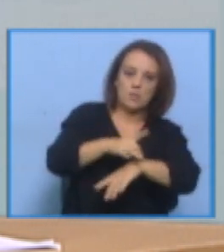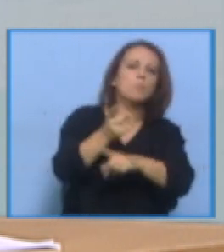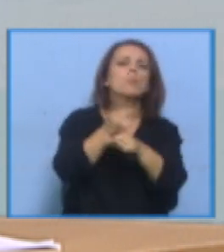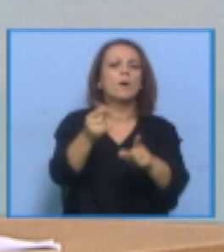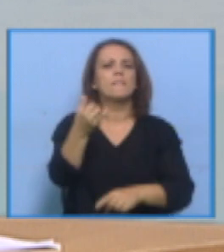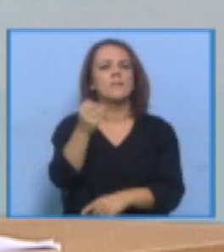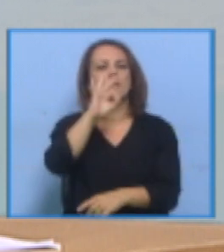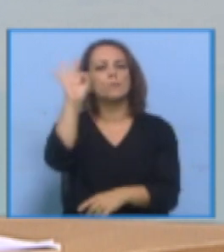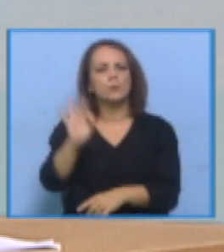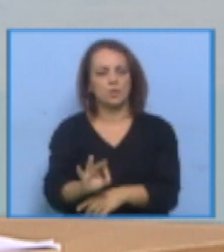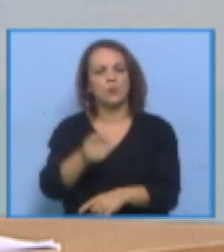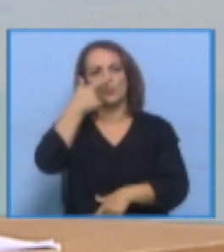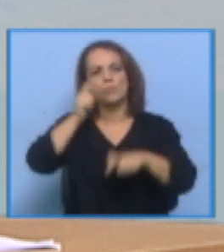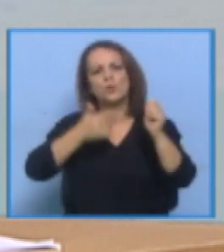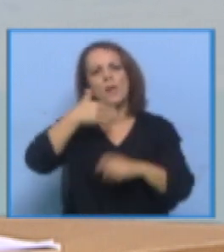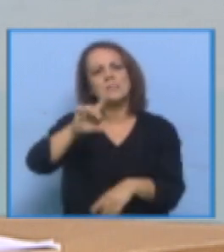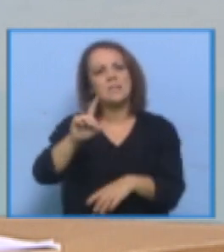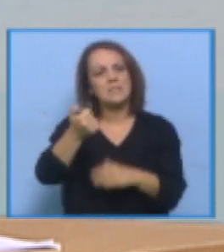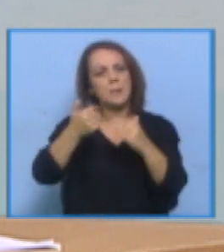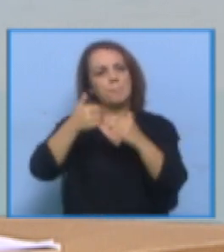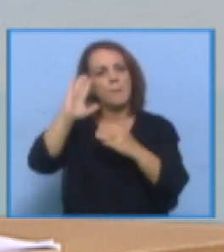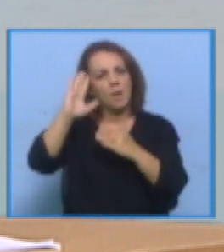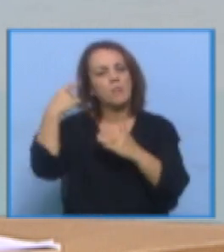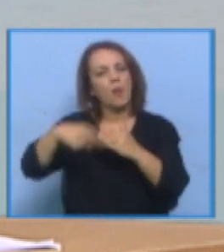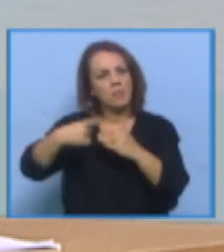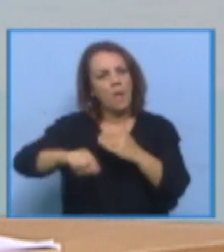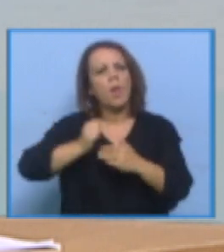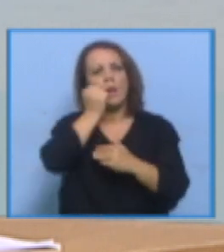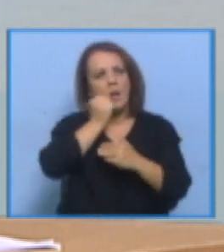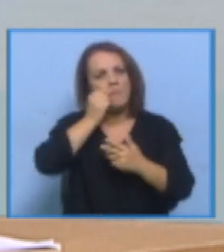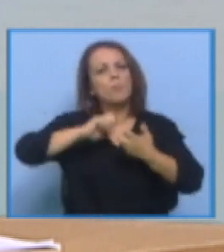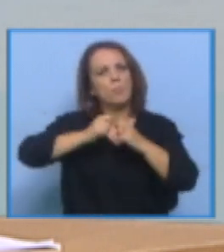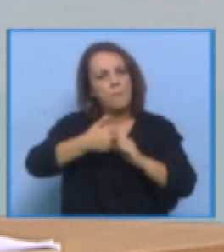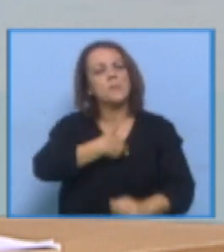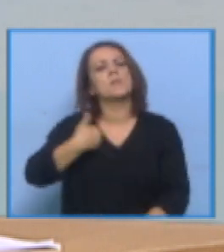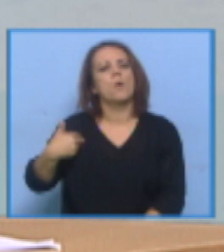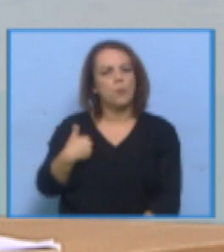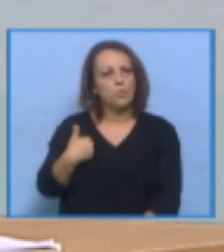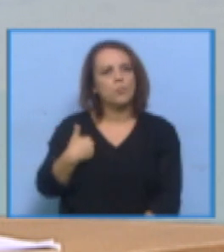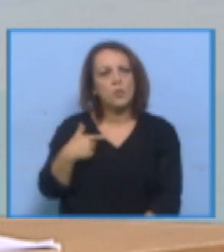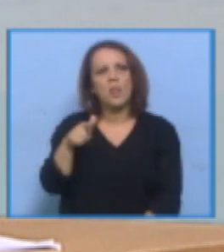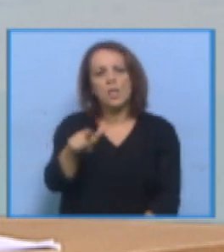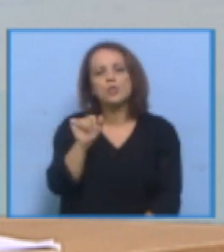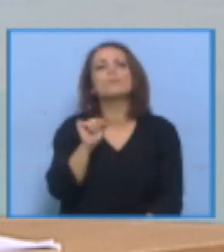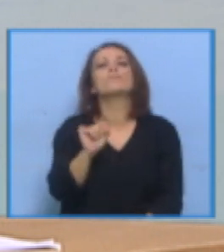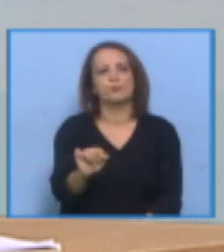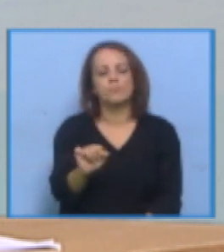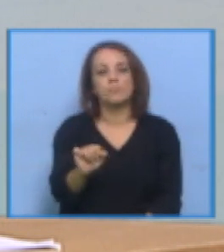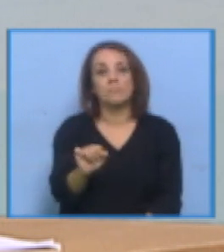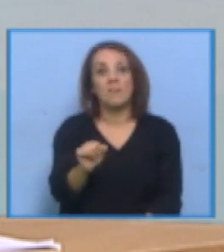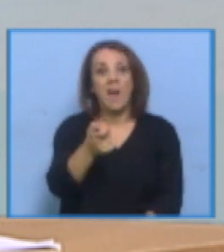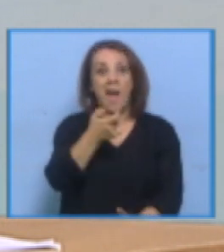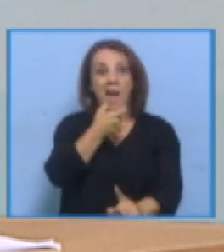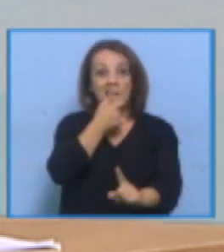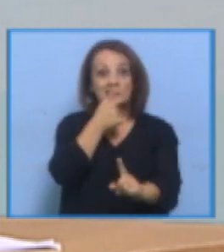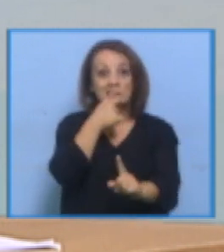20% das pessoas com mais de 65 anos têm graves problemas de saúde. Isso significa que chegar aos 80 ou